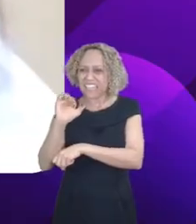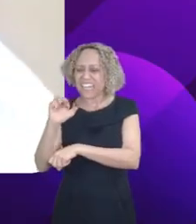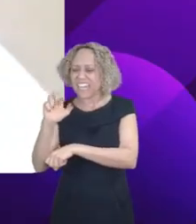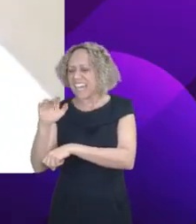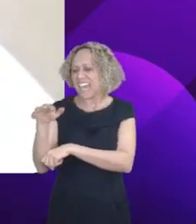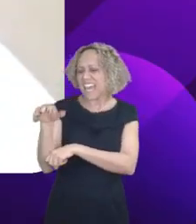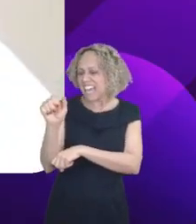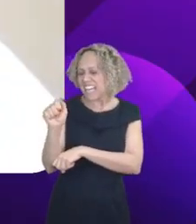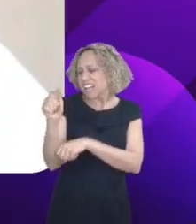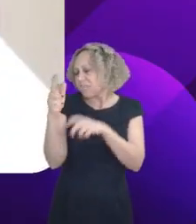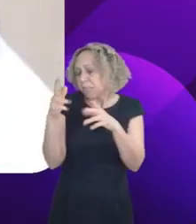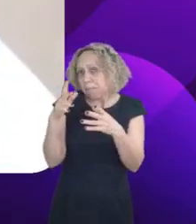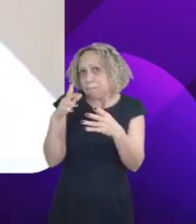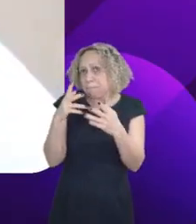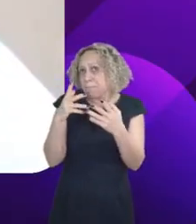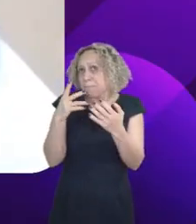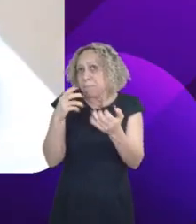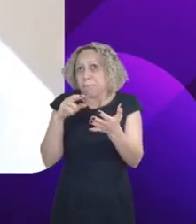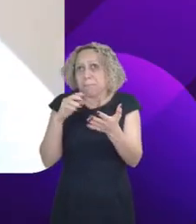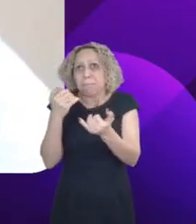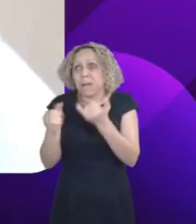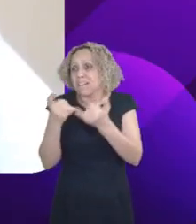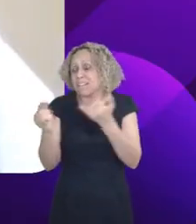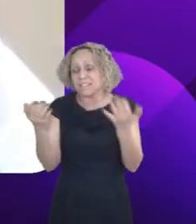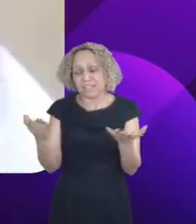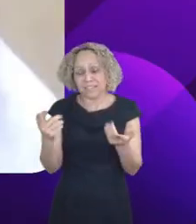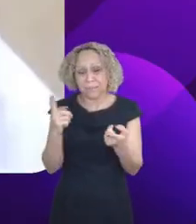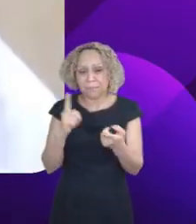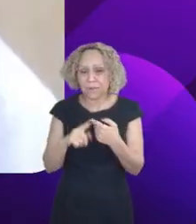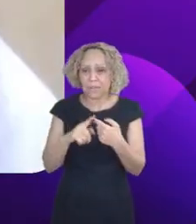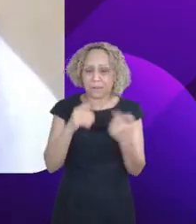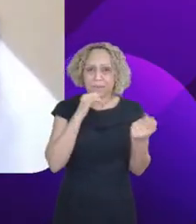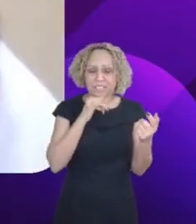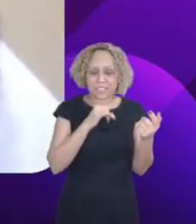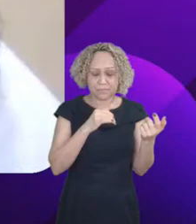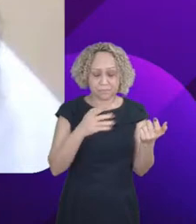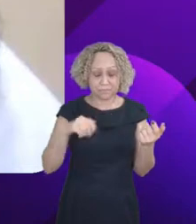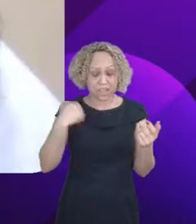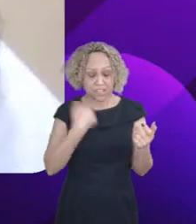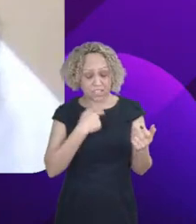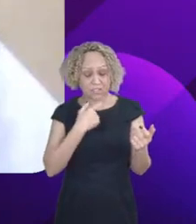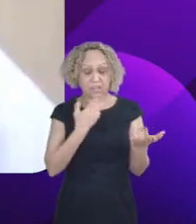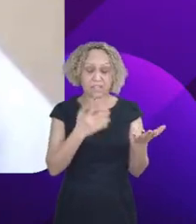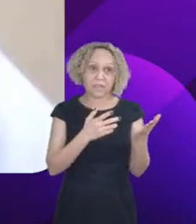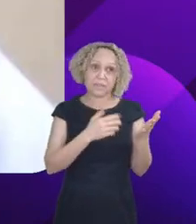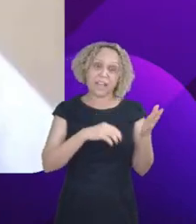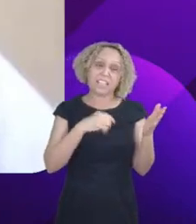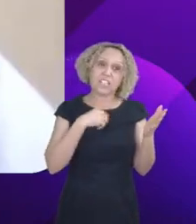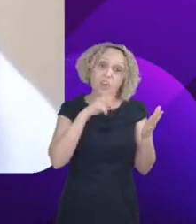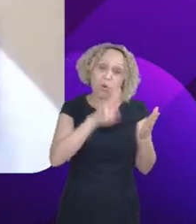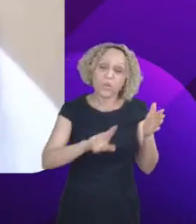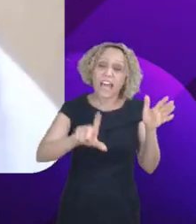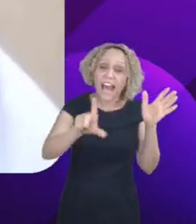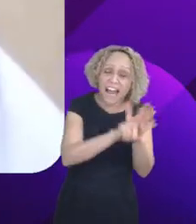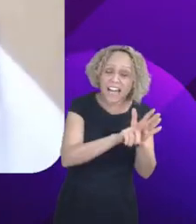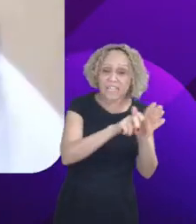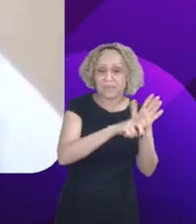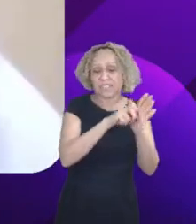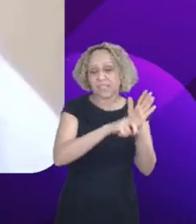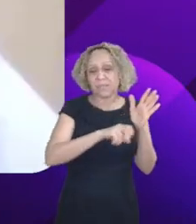da Penha, a lei do feminicídio, a lei do stalking, quanto mais a gente